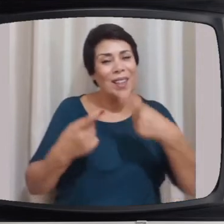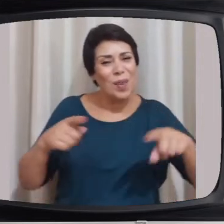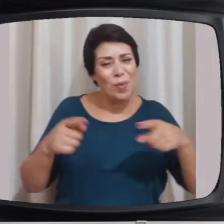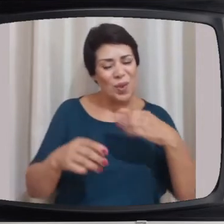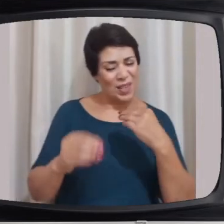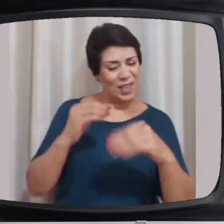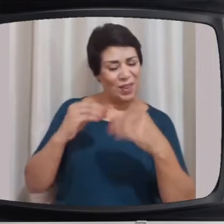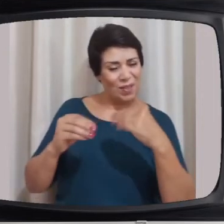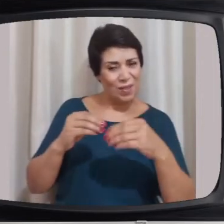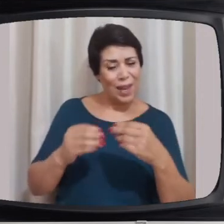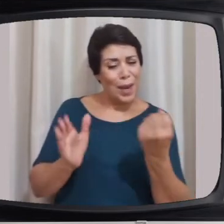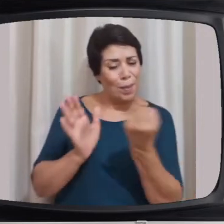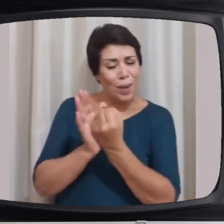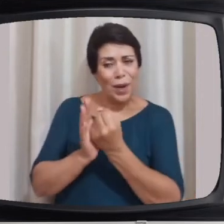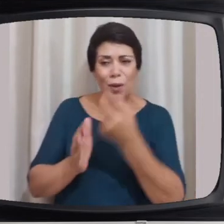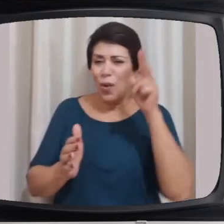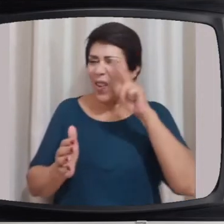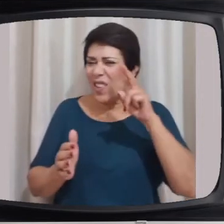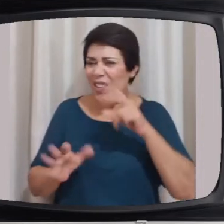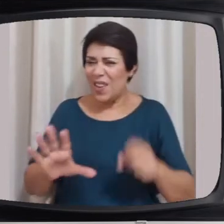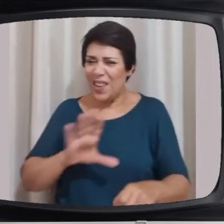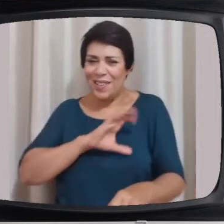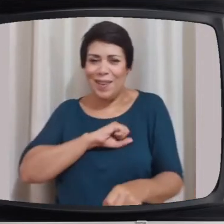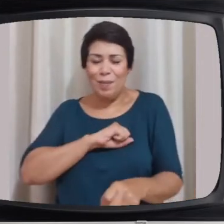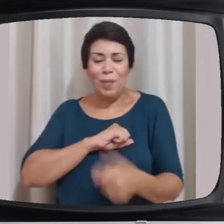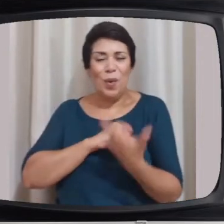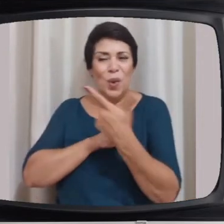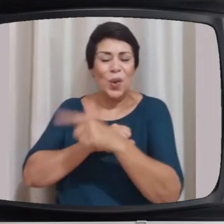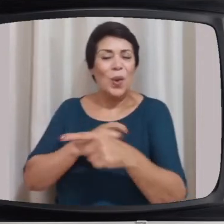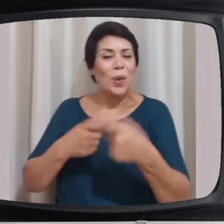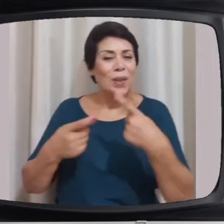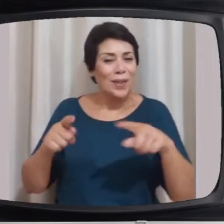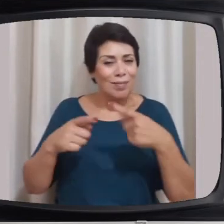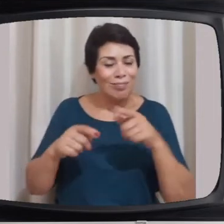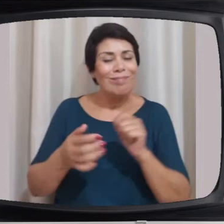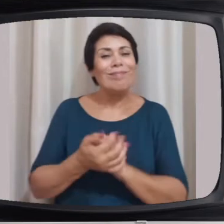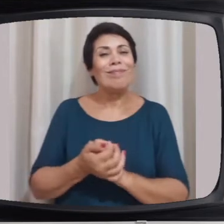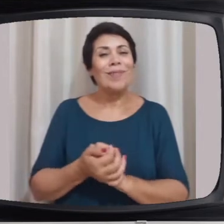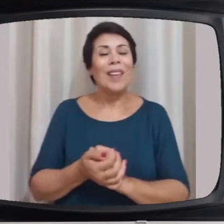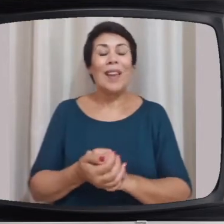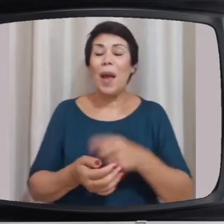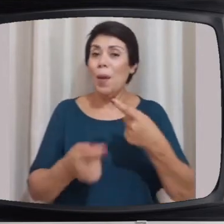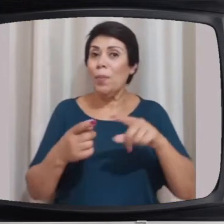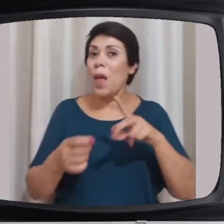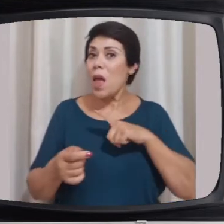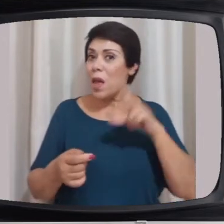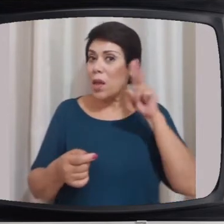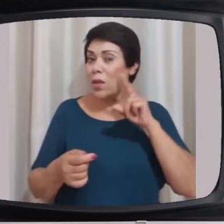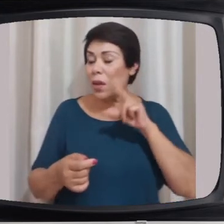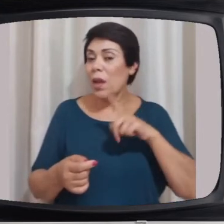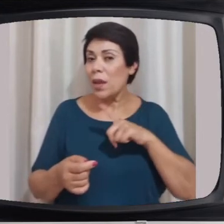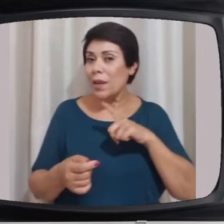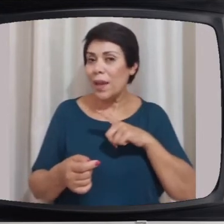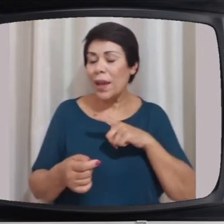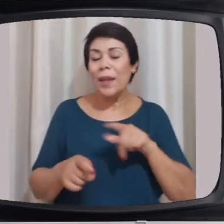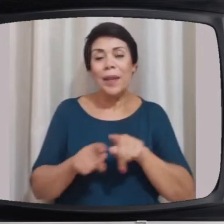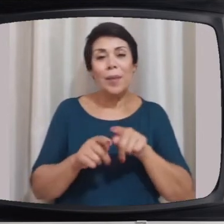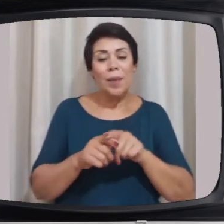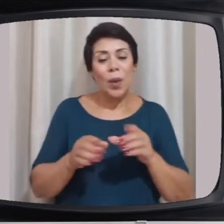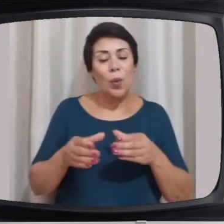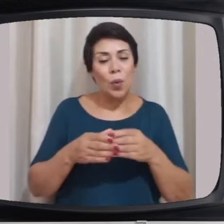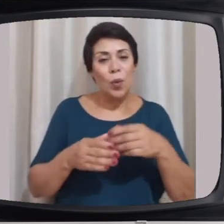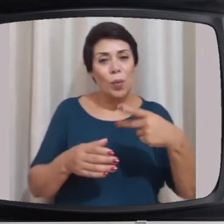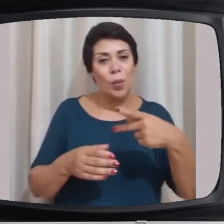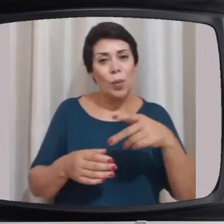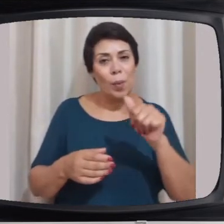que marcou vários romances, várias histórias. Essa música tem muita história. Elevou também o Patufu a várias situações,